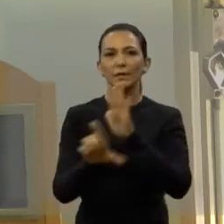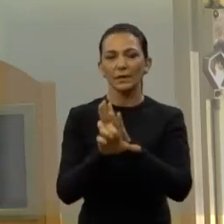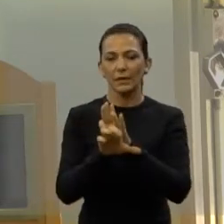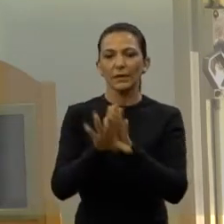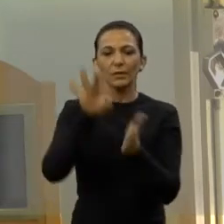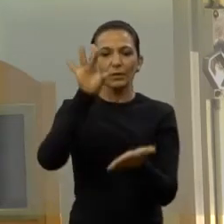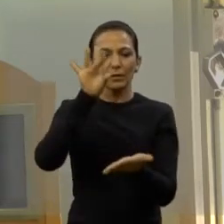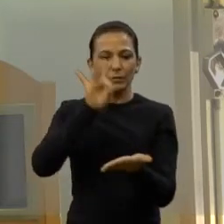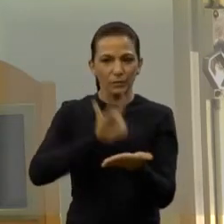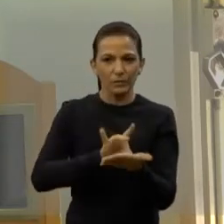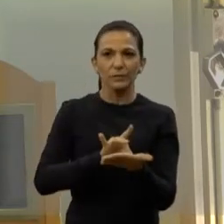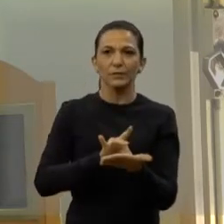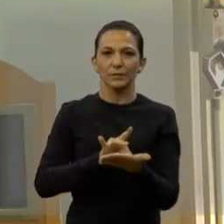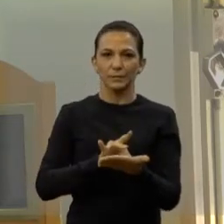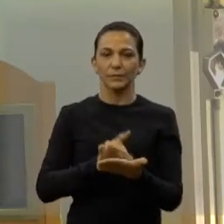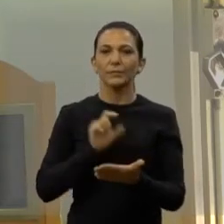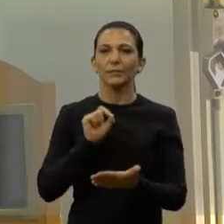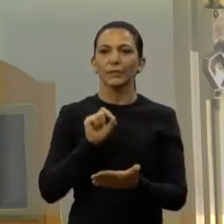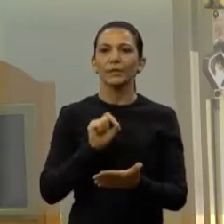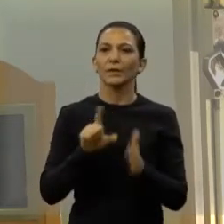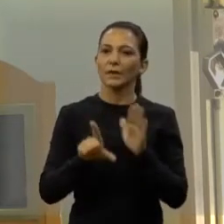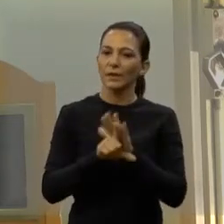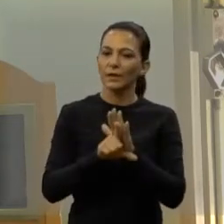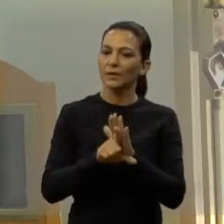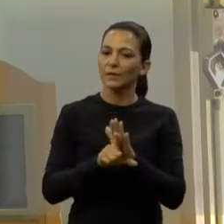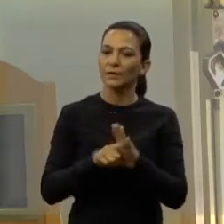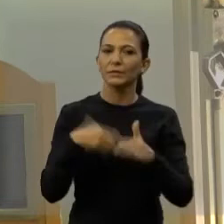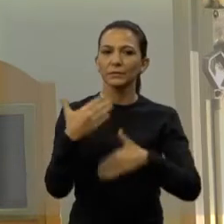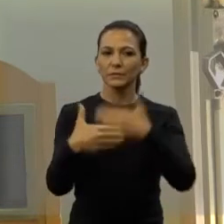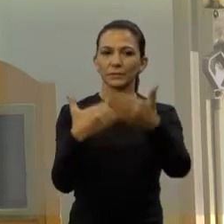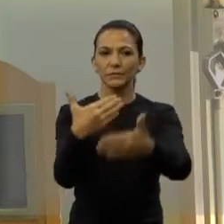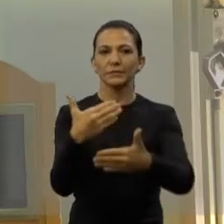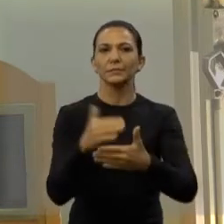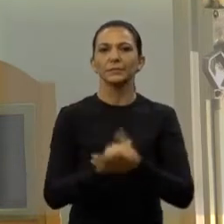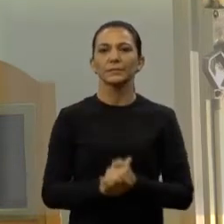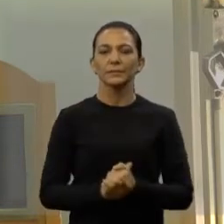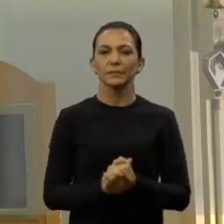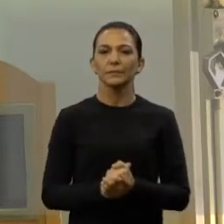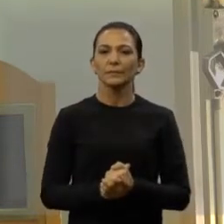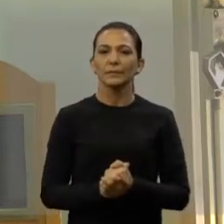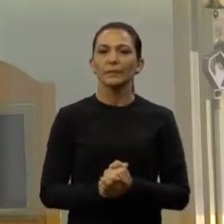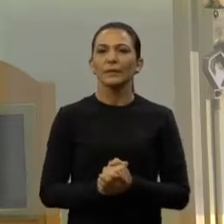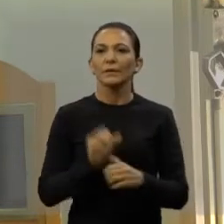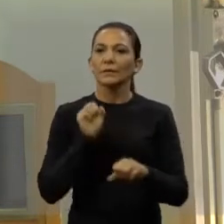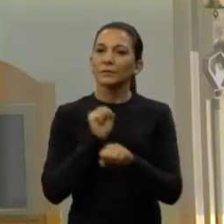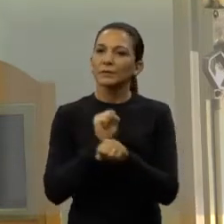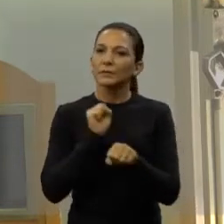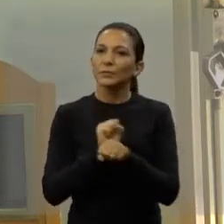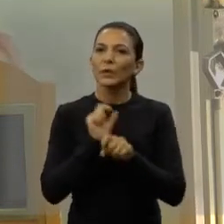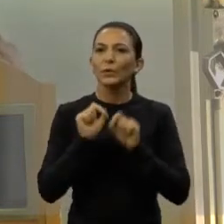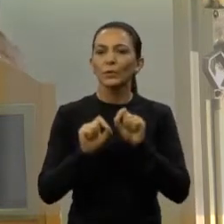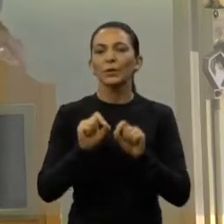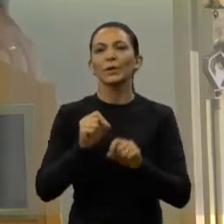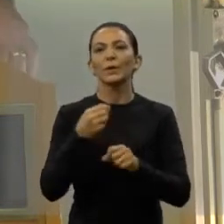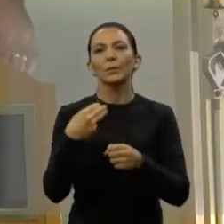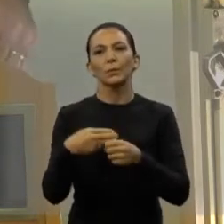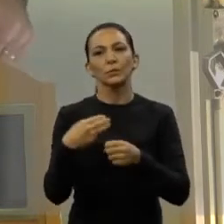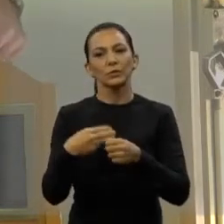que a lei ela já está em vigor. Espero uma ação efetiva aí da parte do